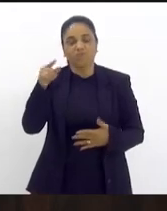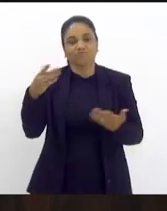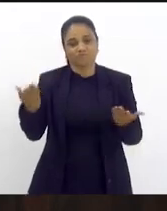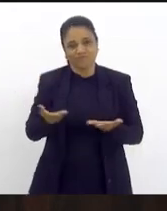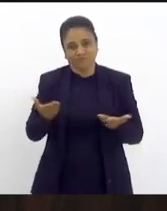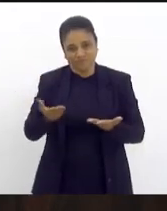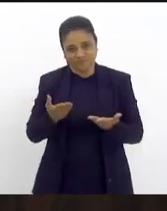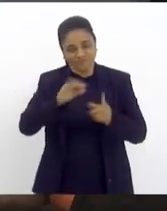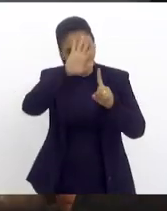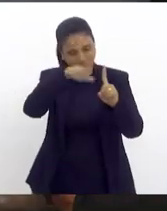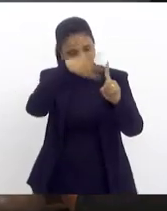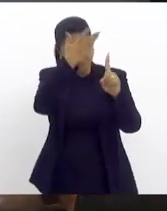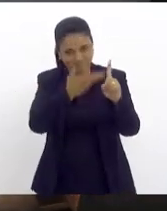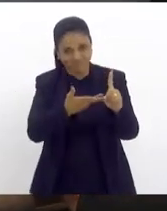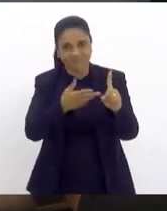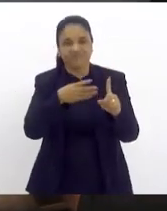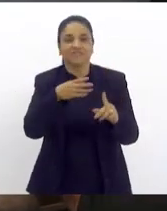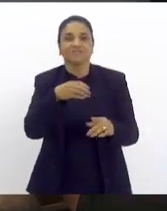Fluminense.